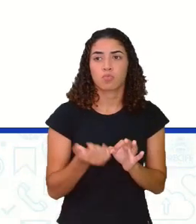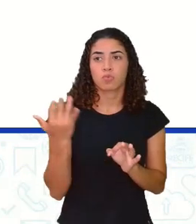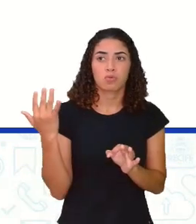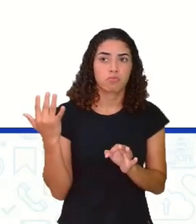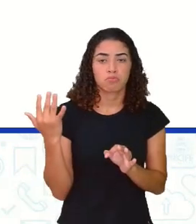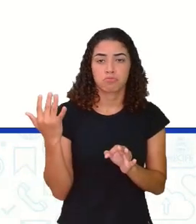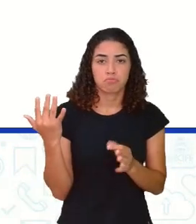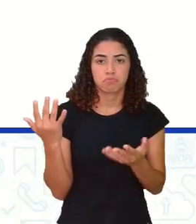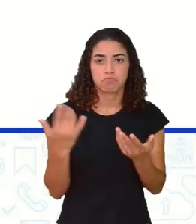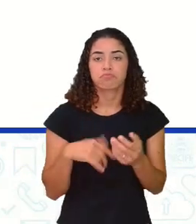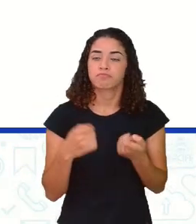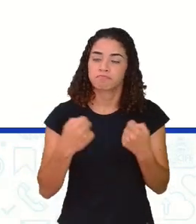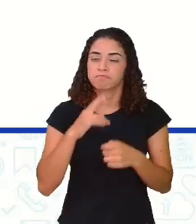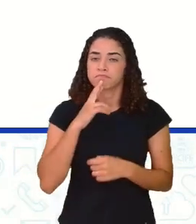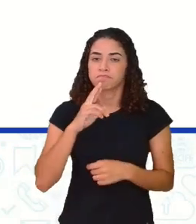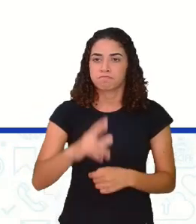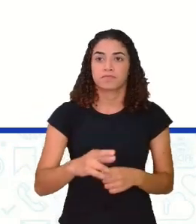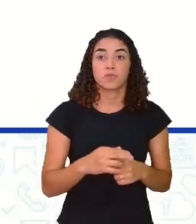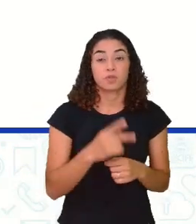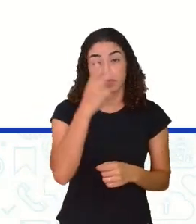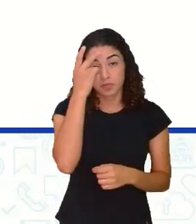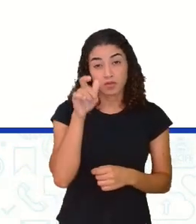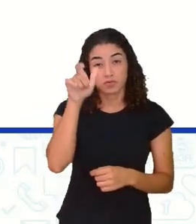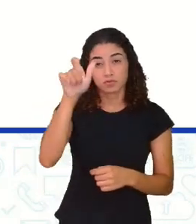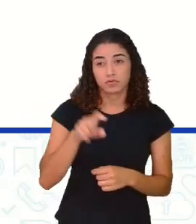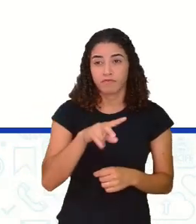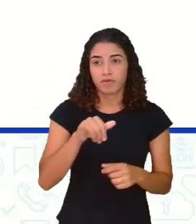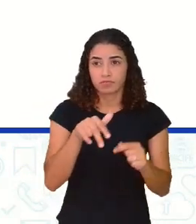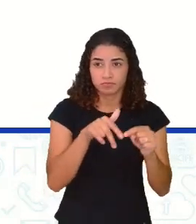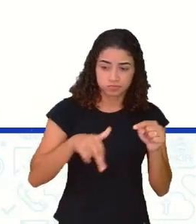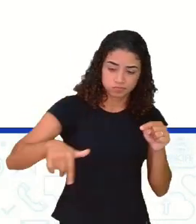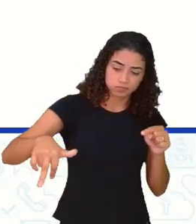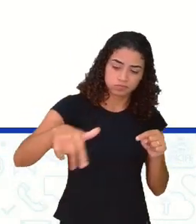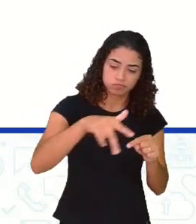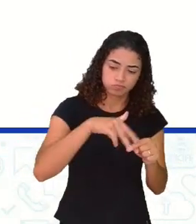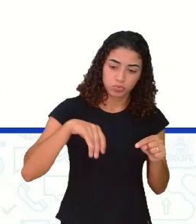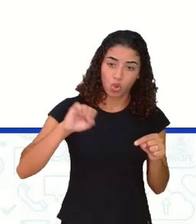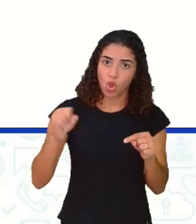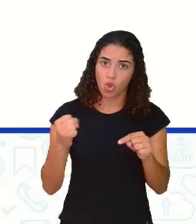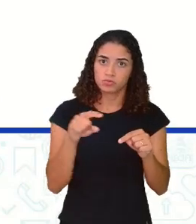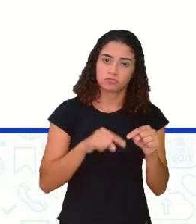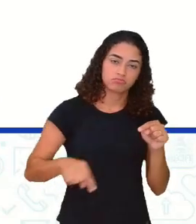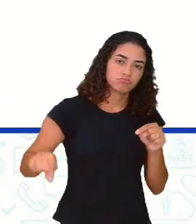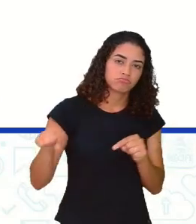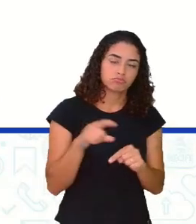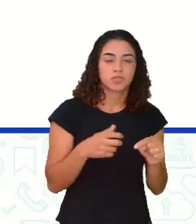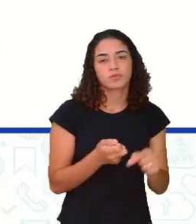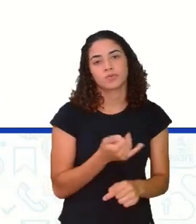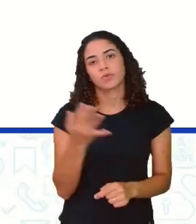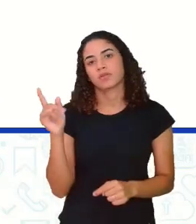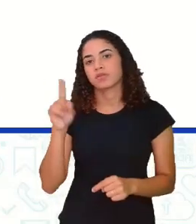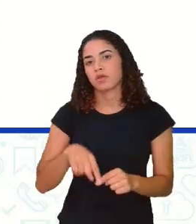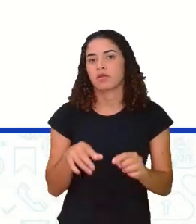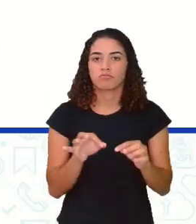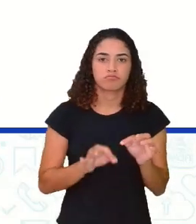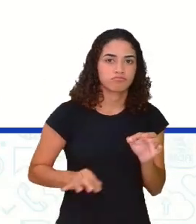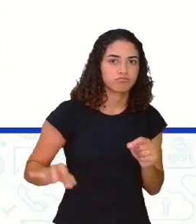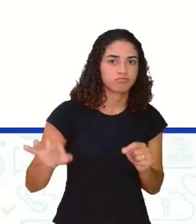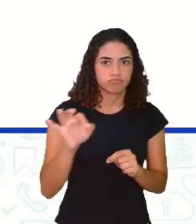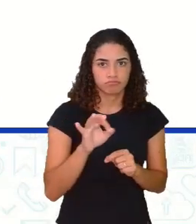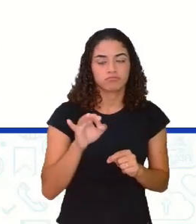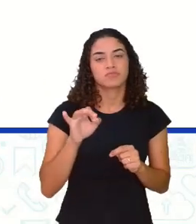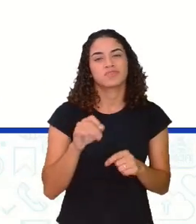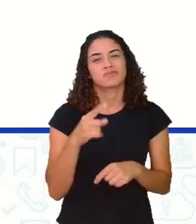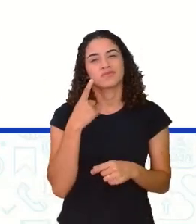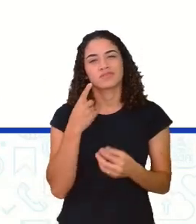lá a resposta. Uma pessoa dá 8 voltas, vocês vão dizer quanto vai medir aí esse percurso. Veja que